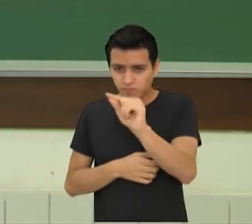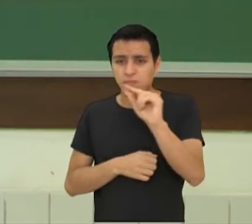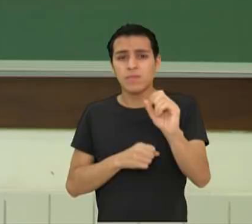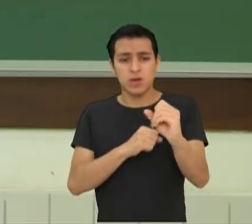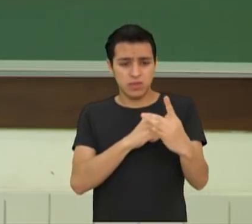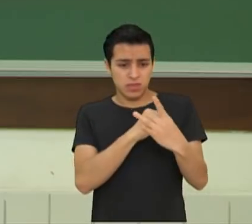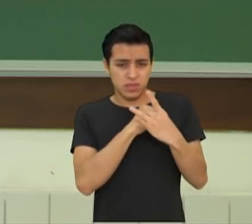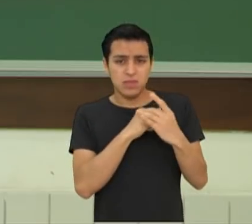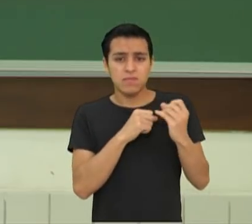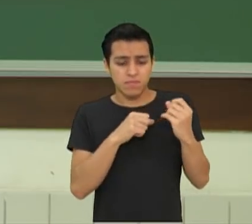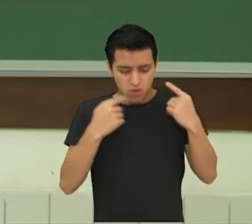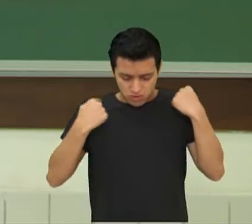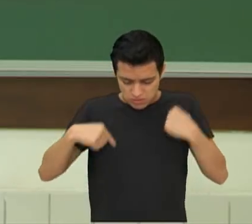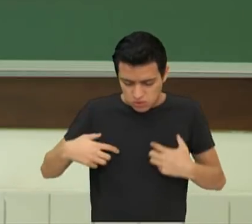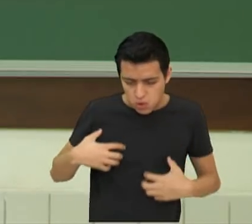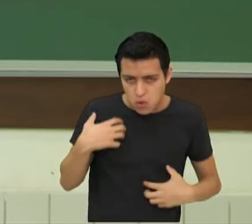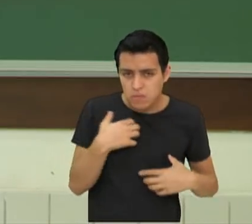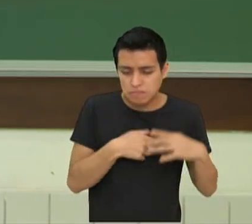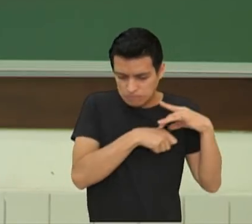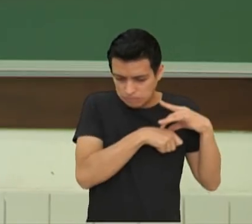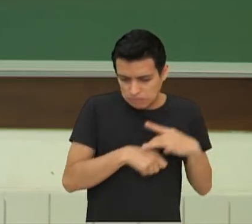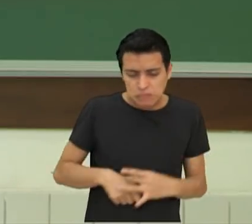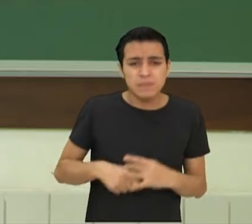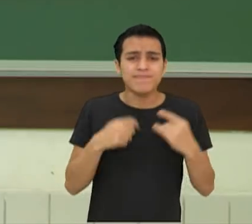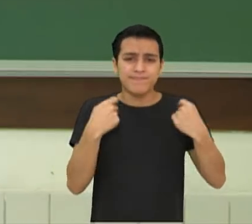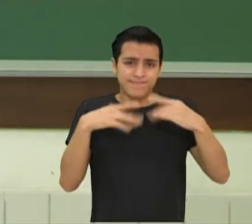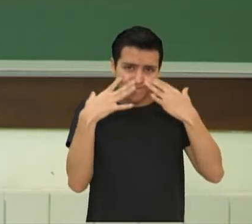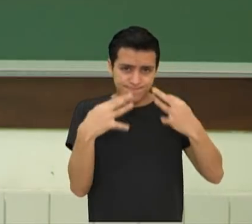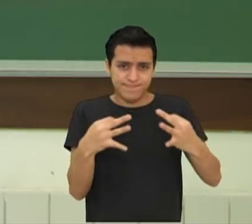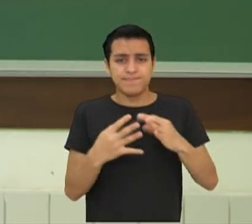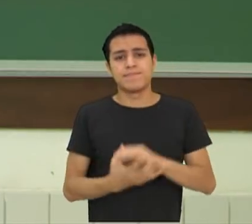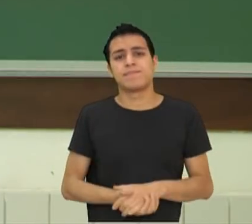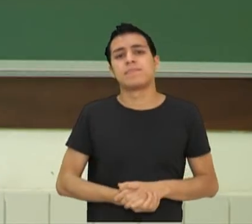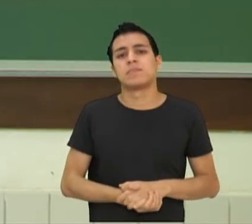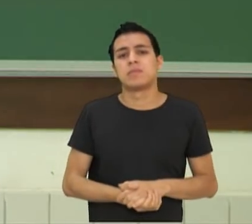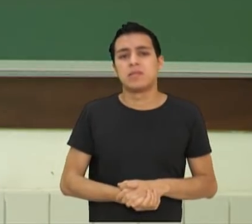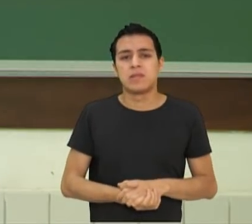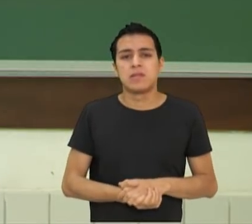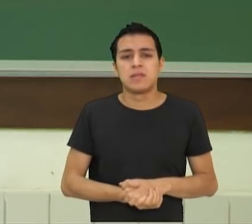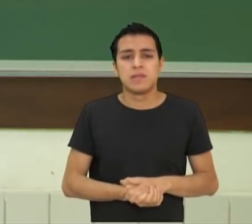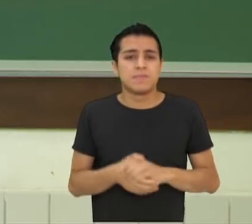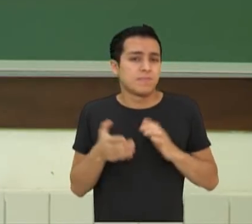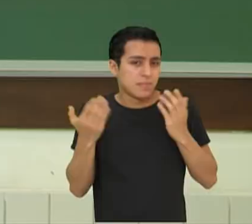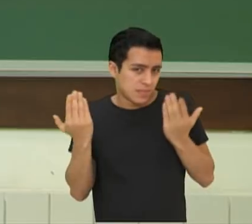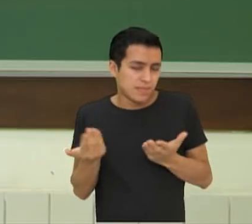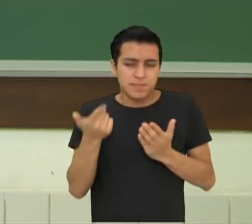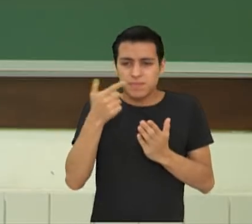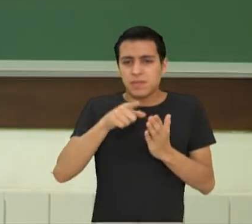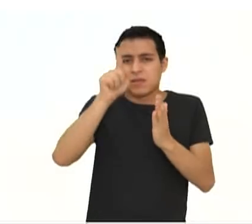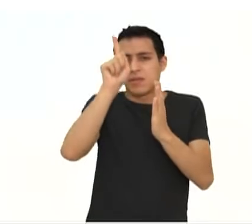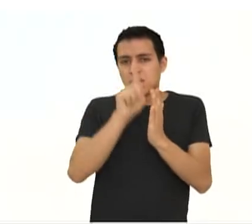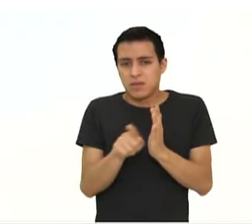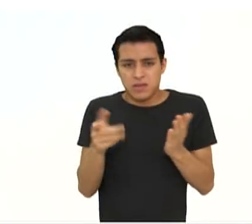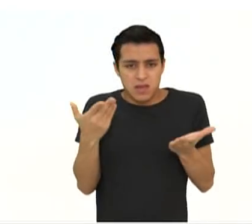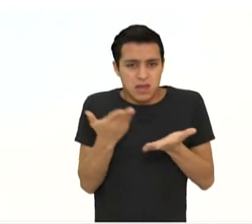pode infectar vários órgãos do corpo, mas tem que ficar em alerta. Então, mais um quiz da nossa aula de